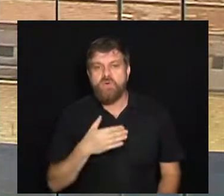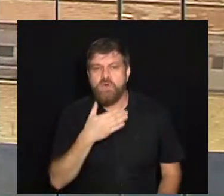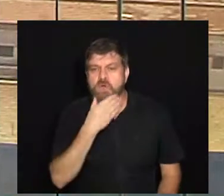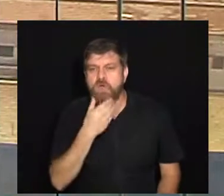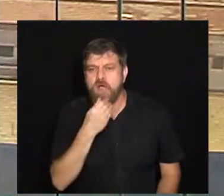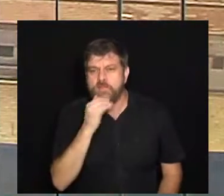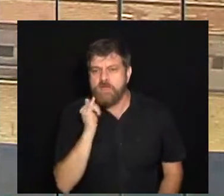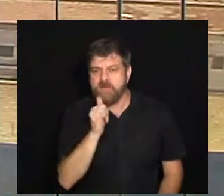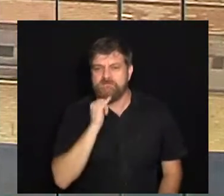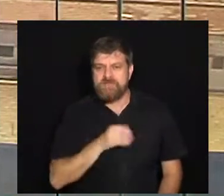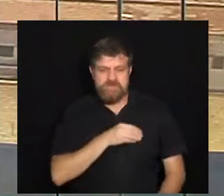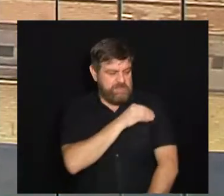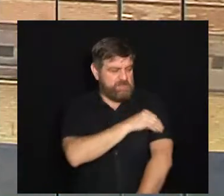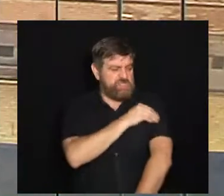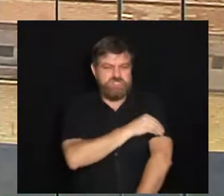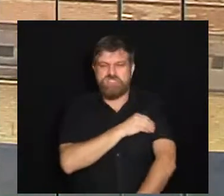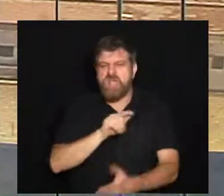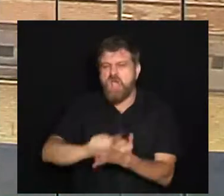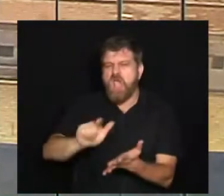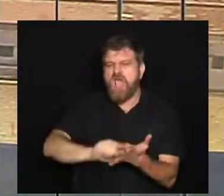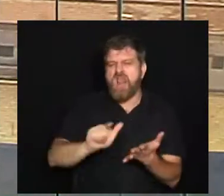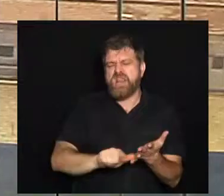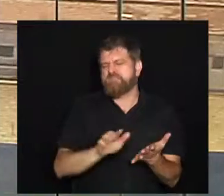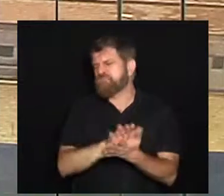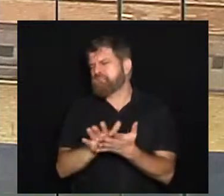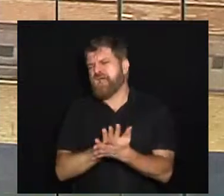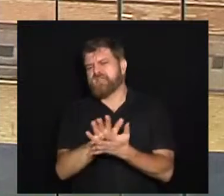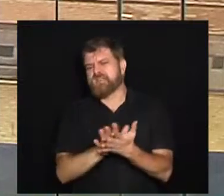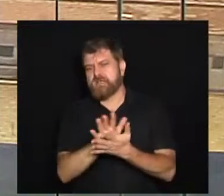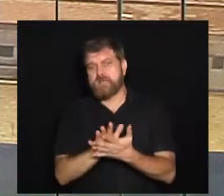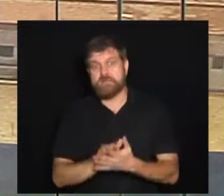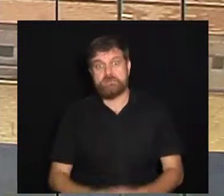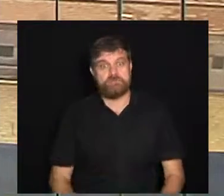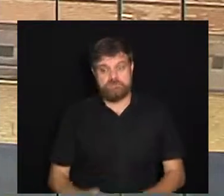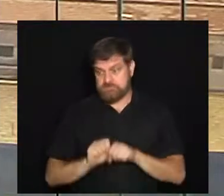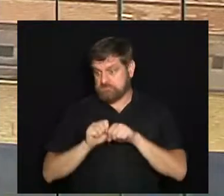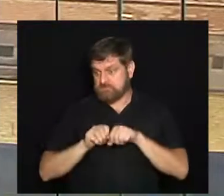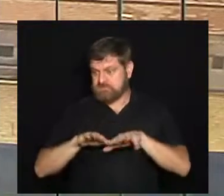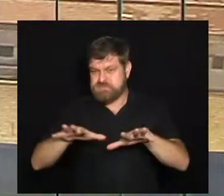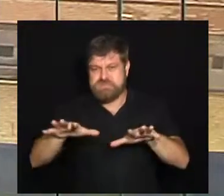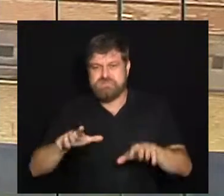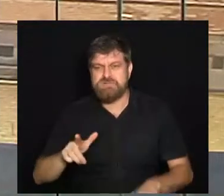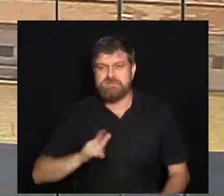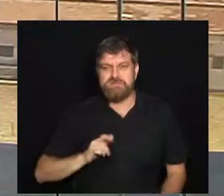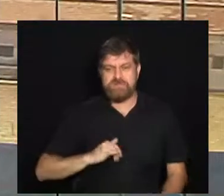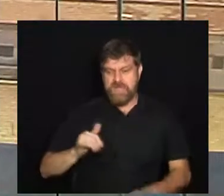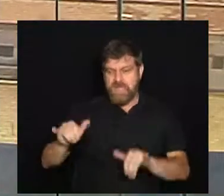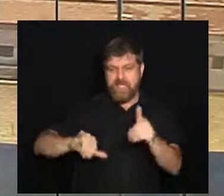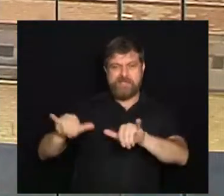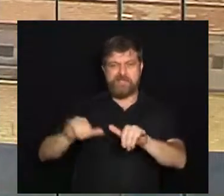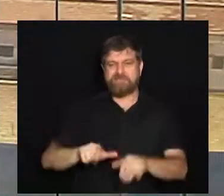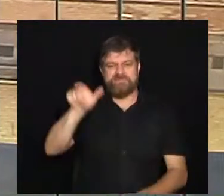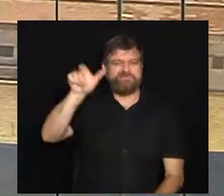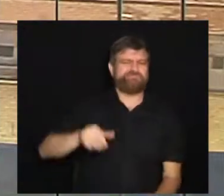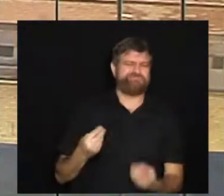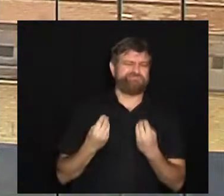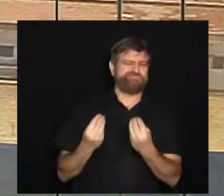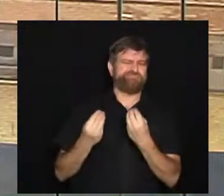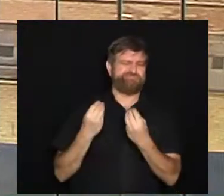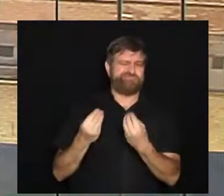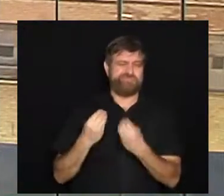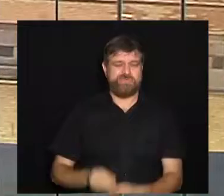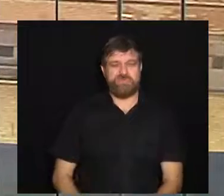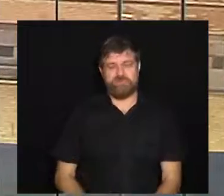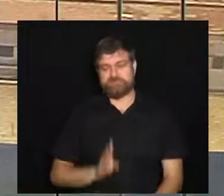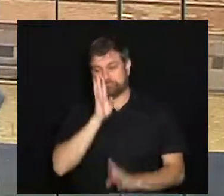que álcool gel não limpava nada né e começou a falar mal de álcool gel aquele viralizou né o tal do seu rosto químico autodidata né que ele se alto que se